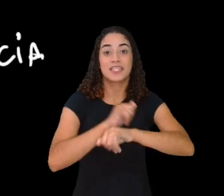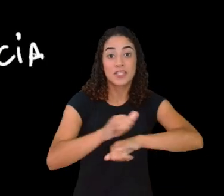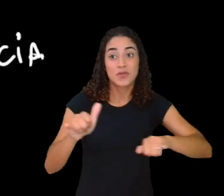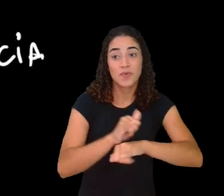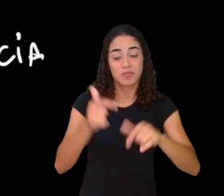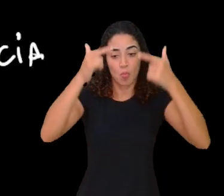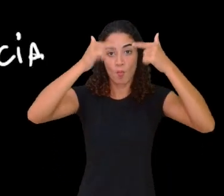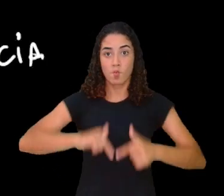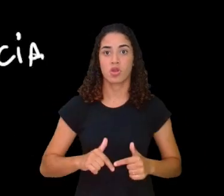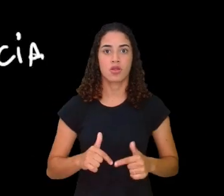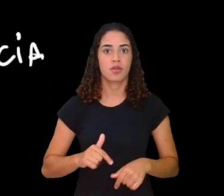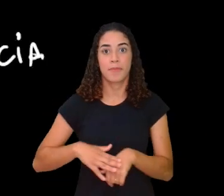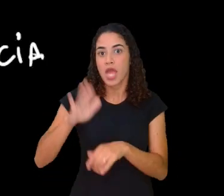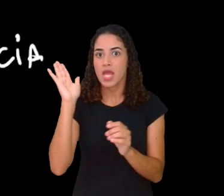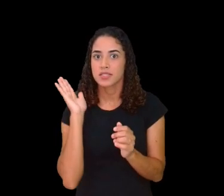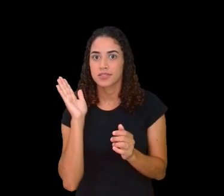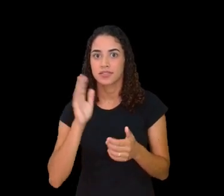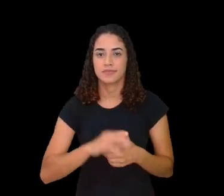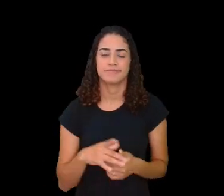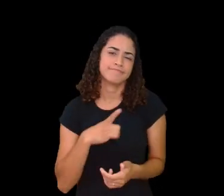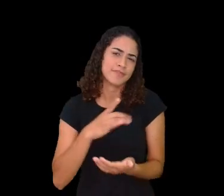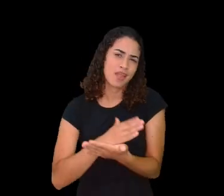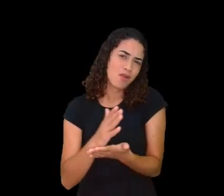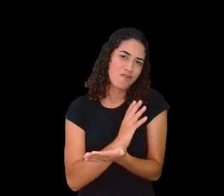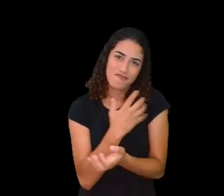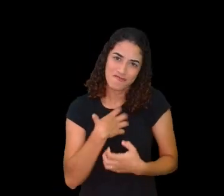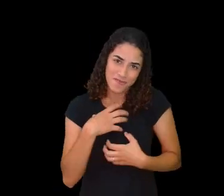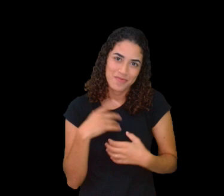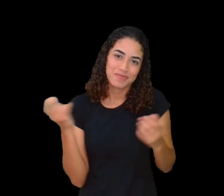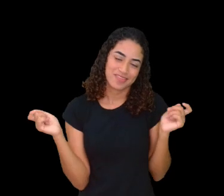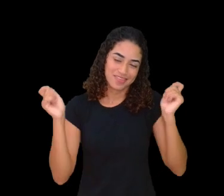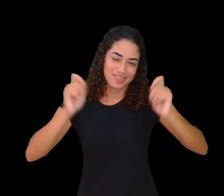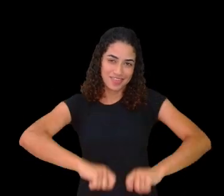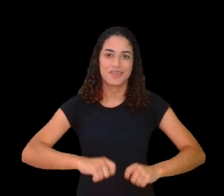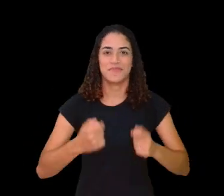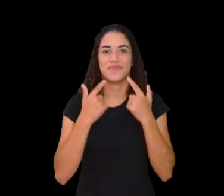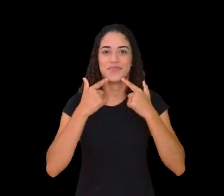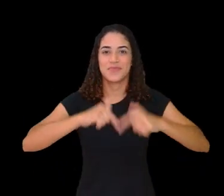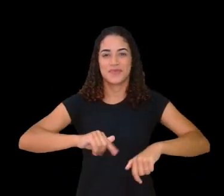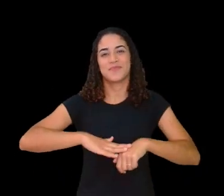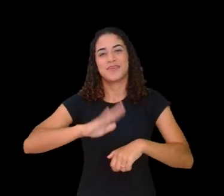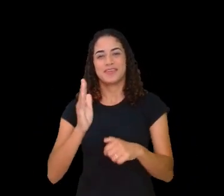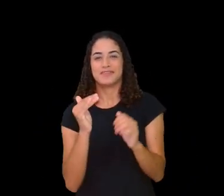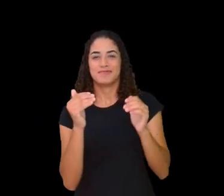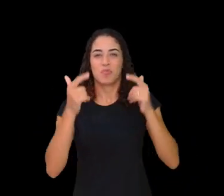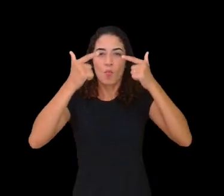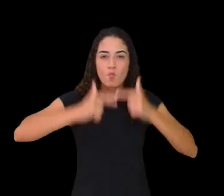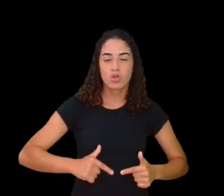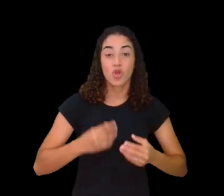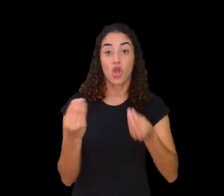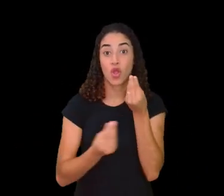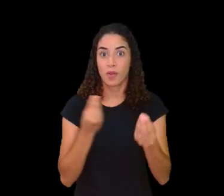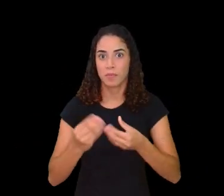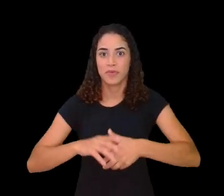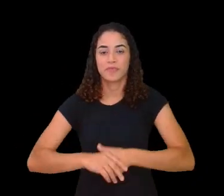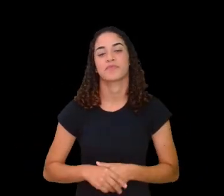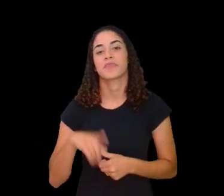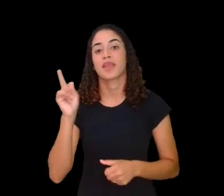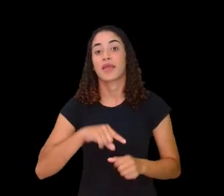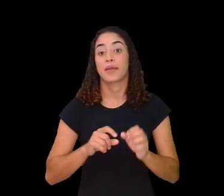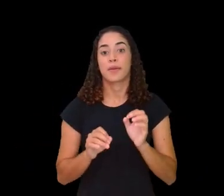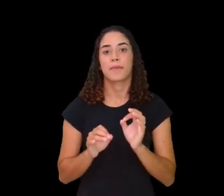mais neutra possível? Tem algumas maneiras de deixar a nossa linguagem um pouquinho mais imparcial. Uma delas é ajustar a